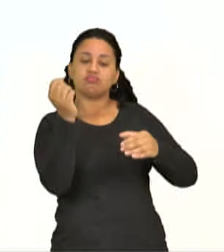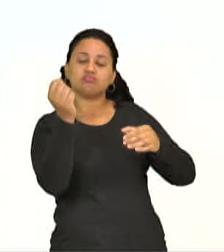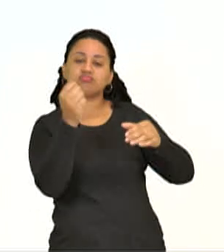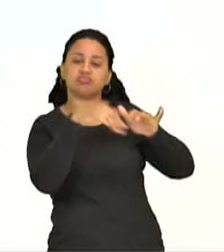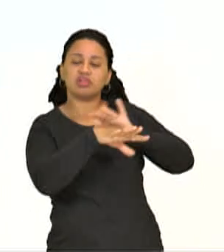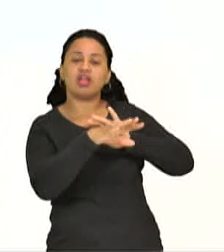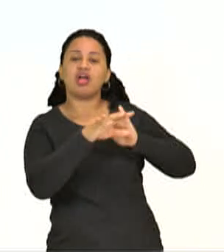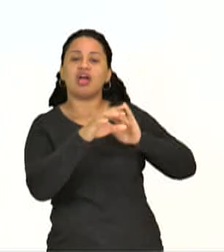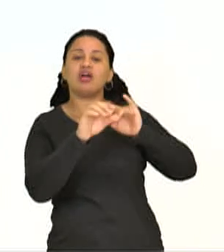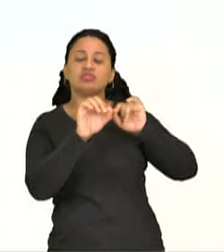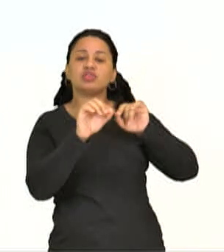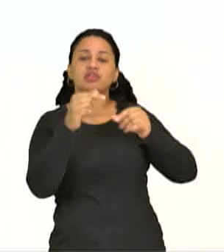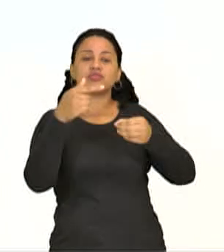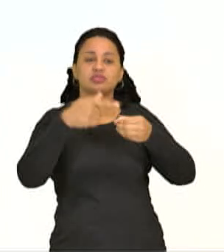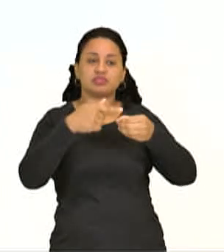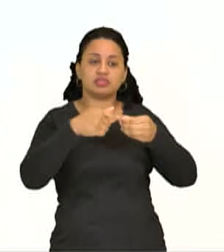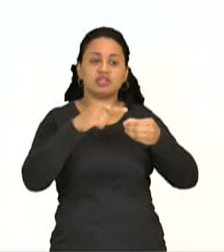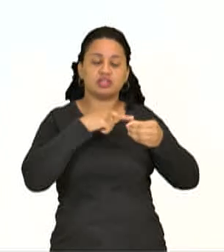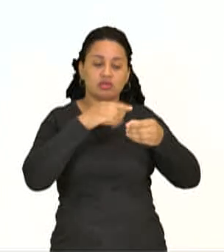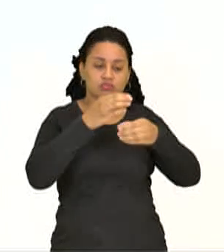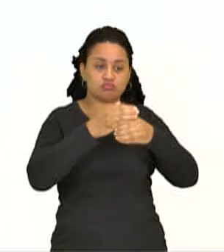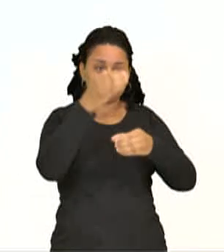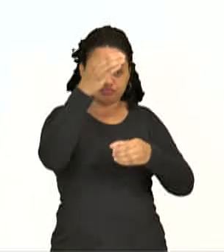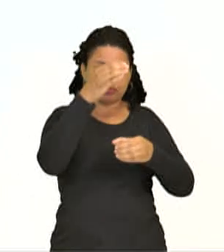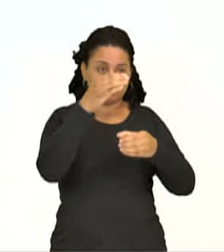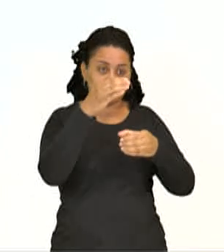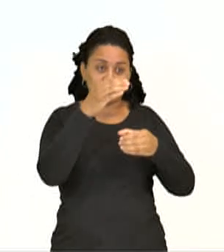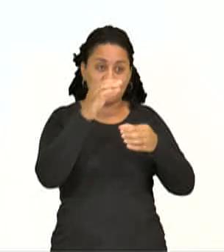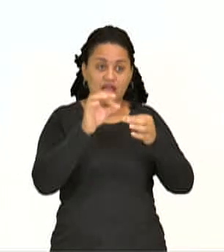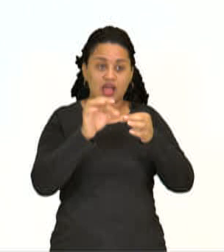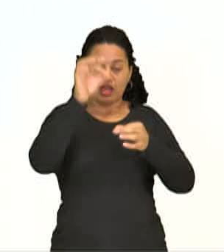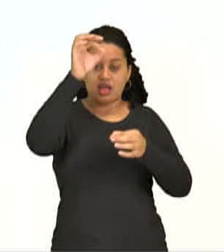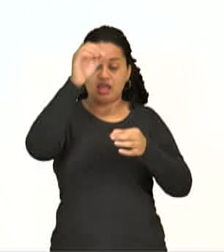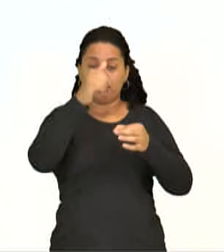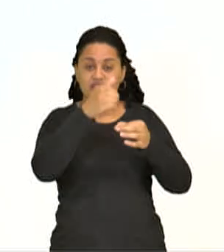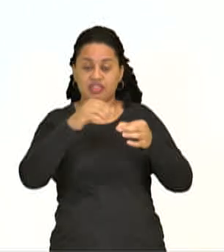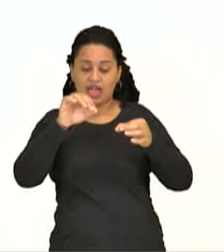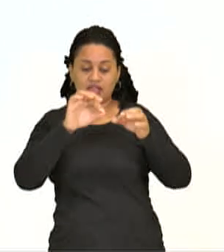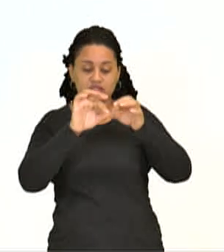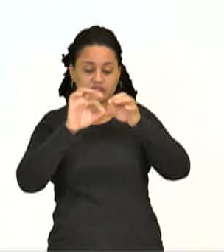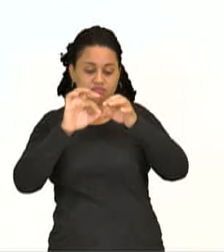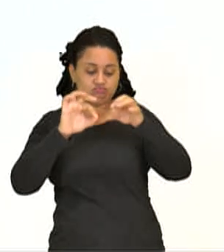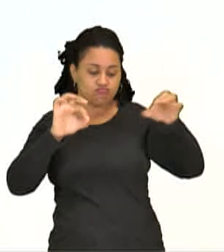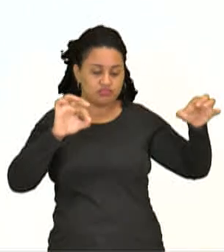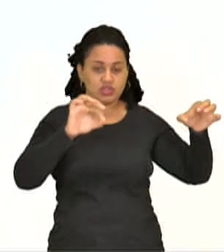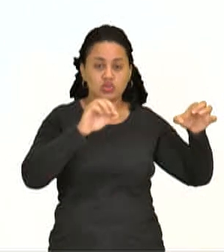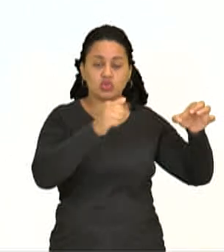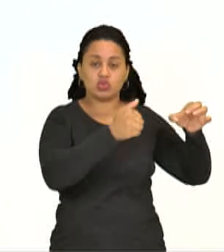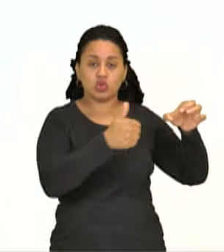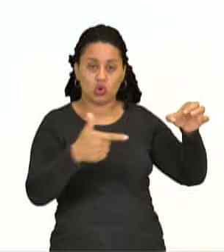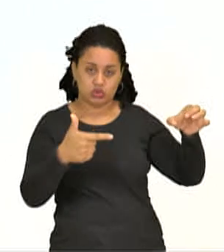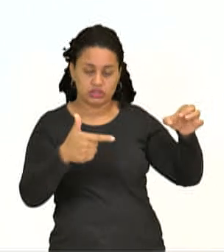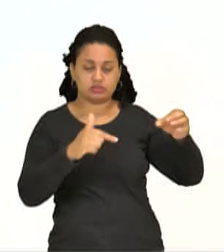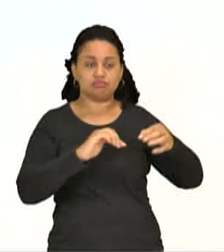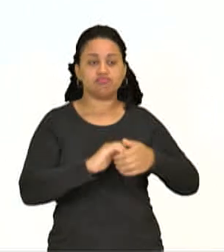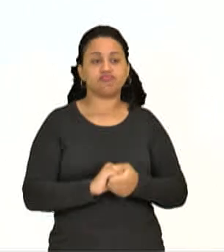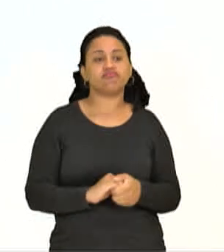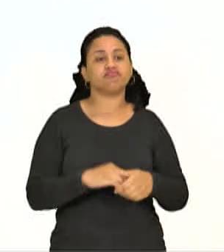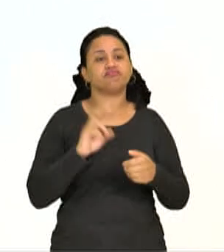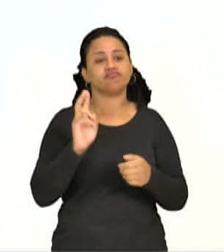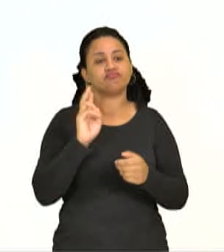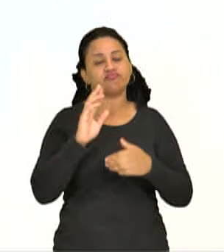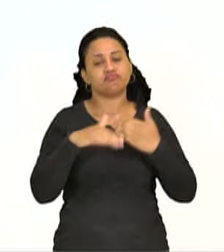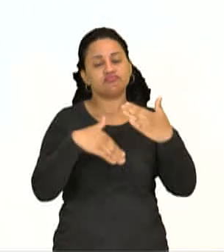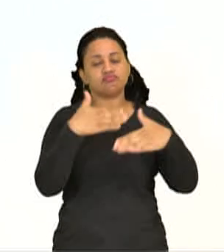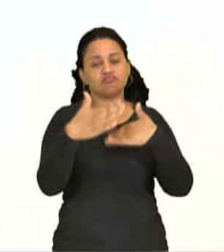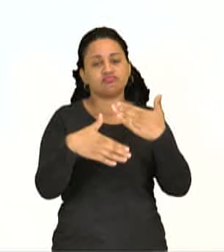tem a forma cilíndrica de dimensões 10 metros de altura e 12 metros de diâmetro. Periodicamente é